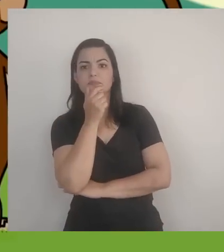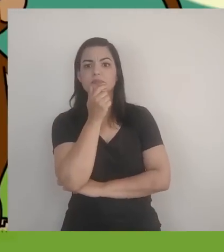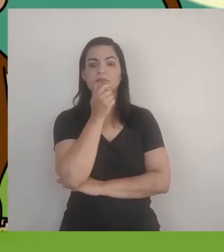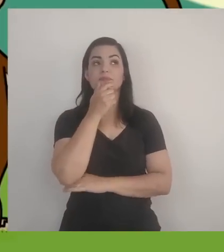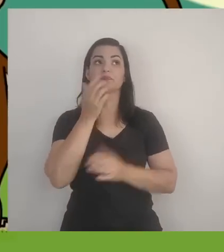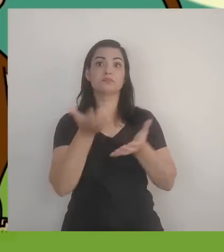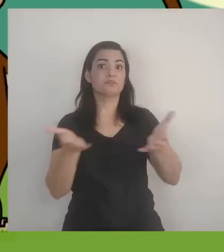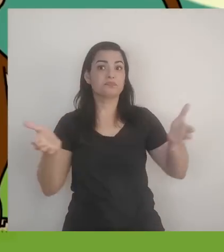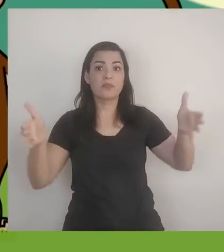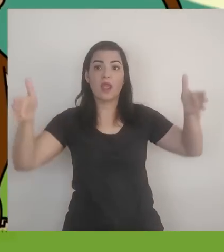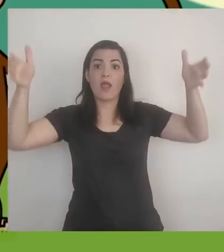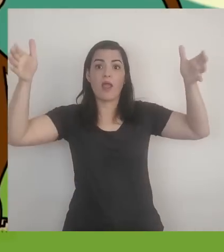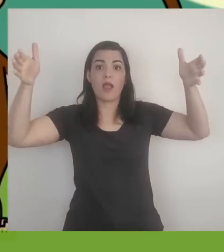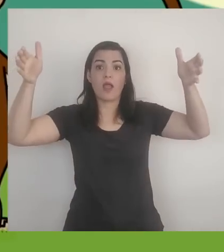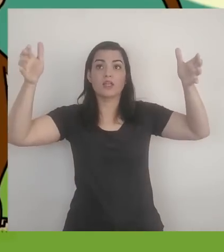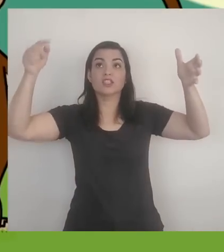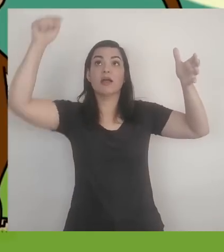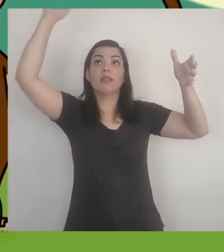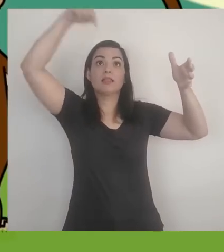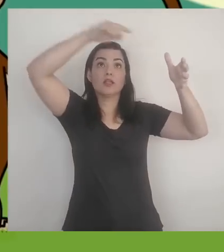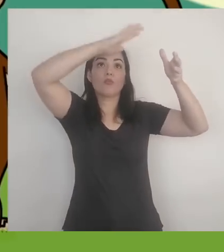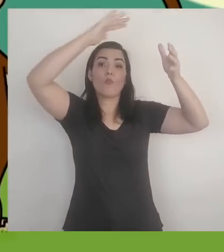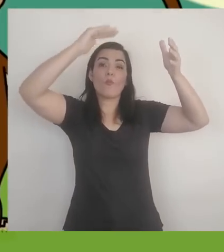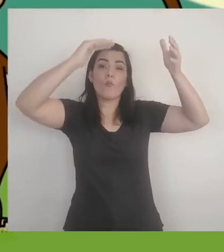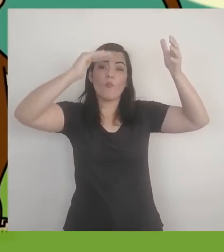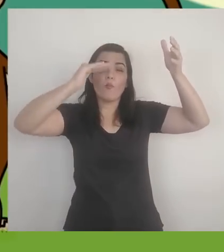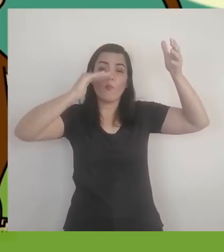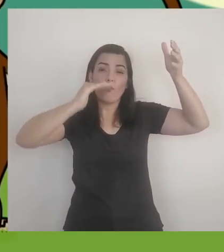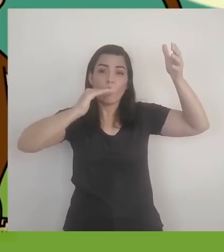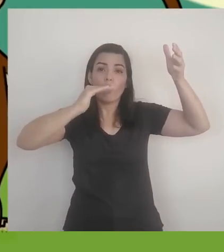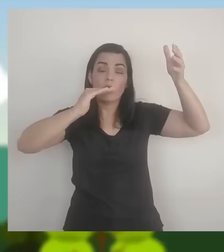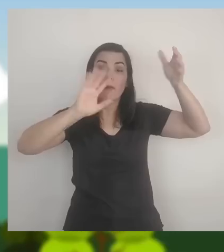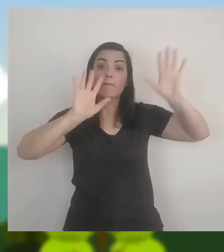A caixa d'água está quase vazia, mas não tem nenhum vazamento.